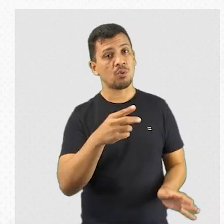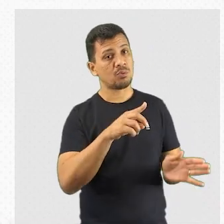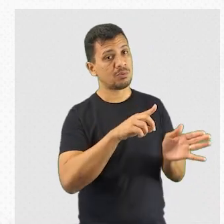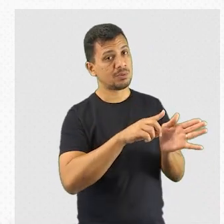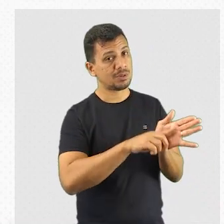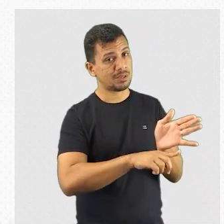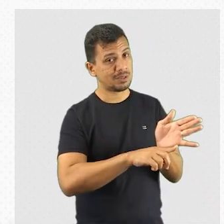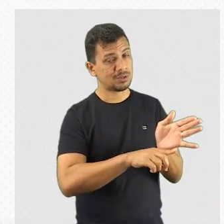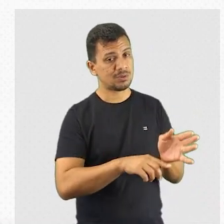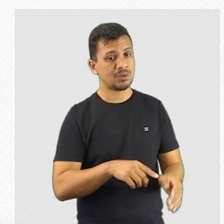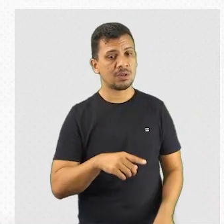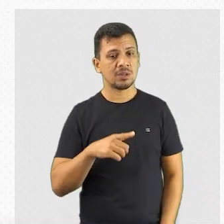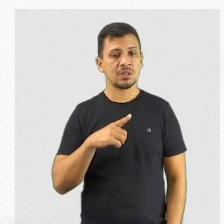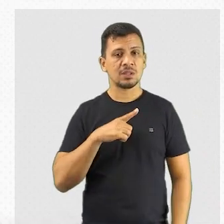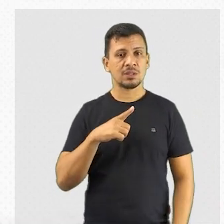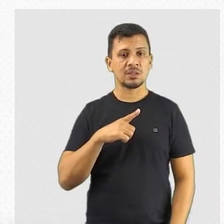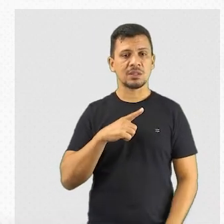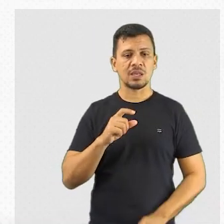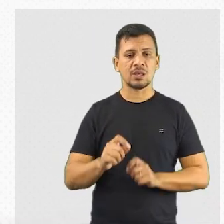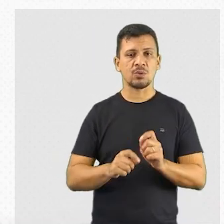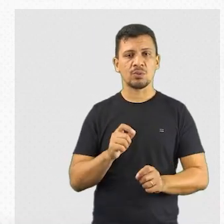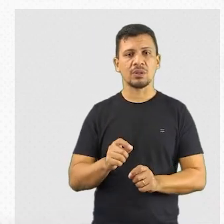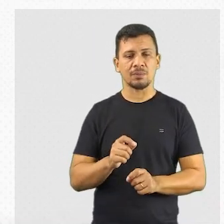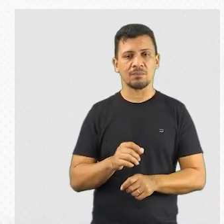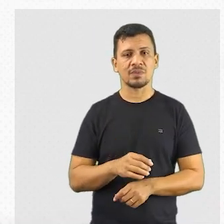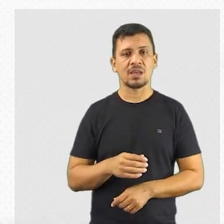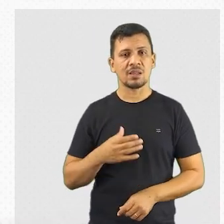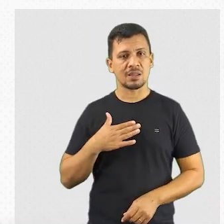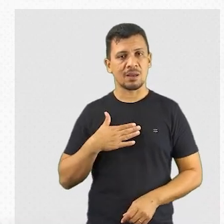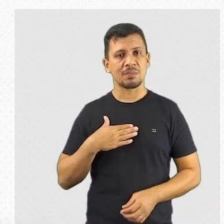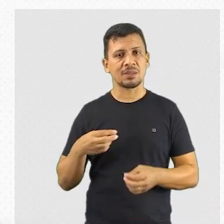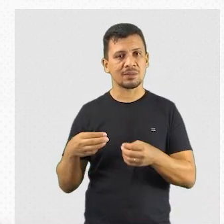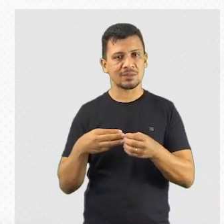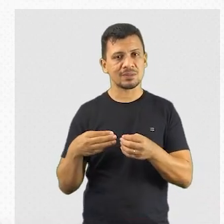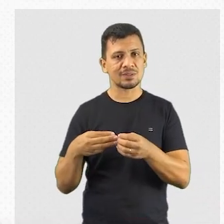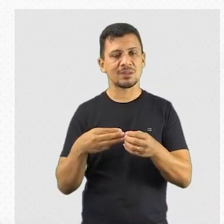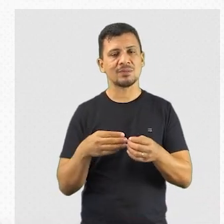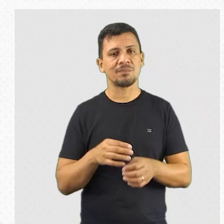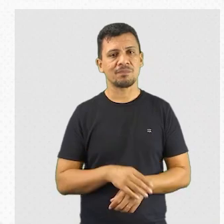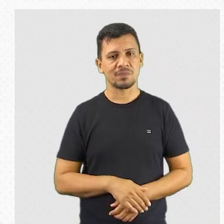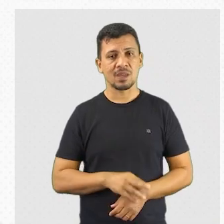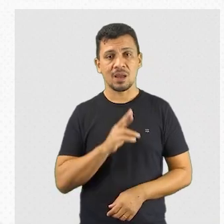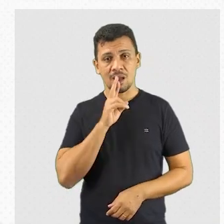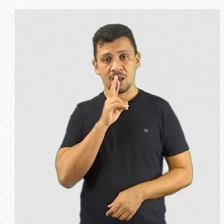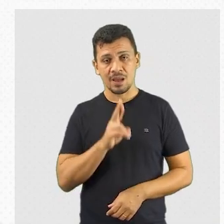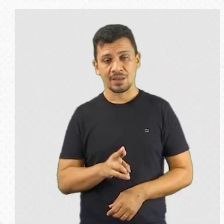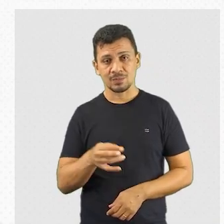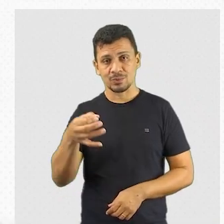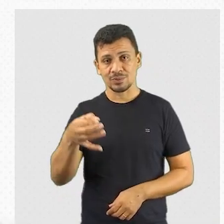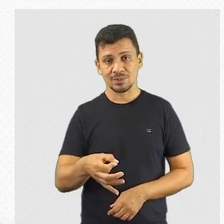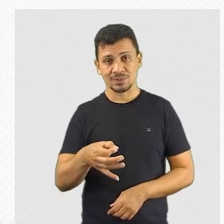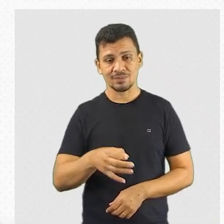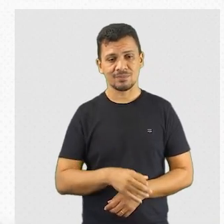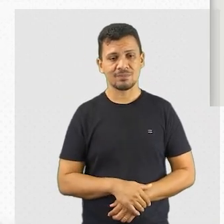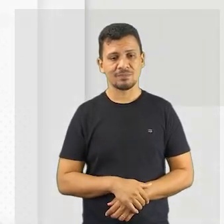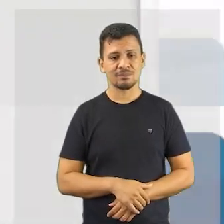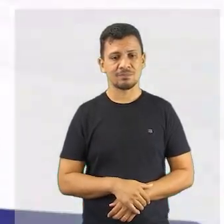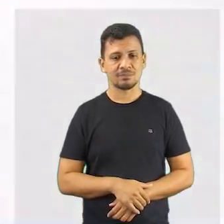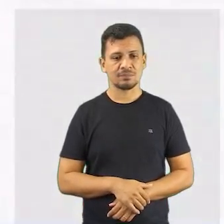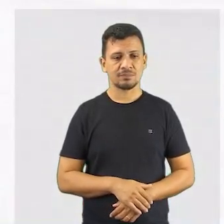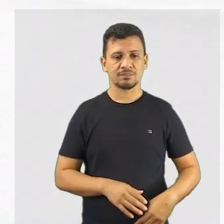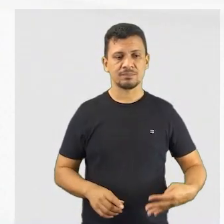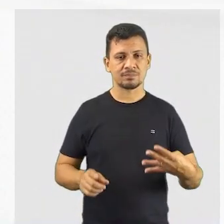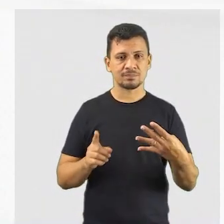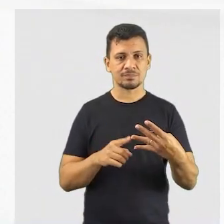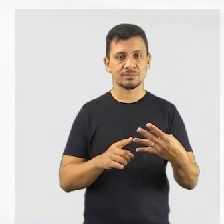negativo, se eu tenho antígeno ou se eu não tenho antígeno, né, nas minhas células. Então, a resposta correta da nossa 8ª questão é a